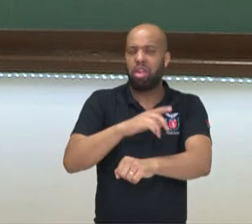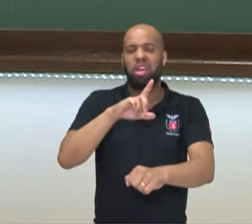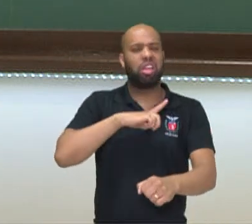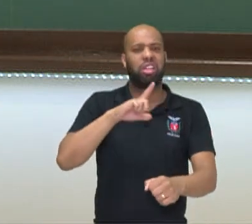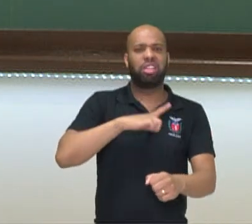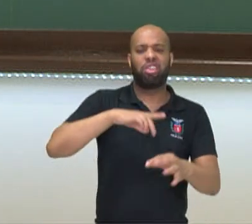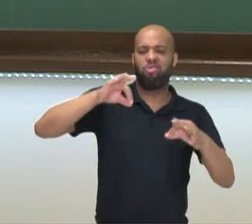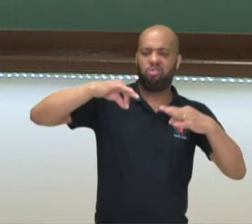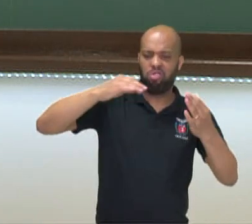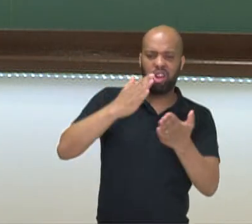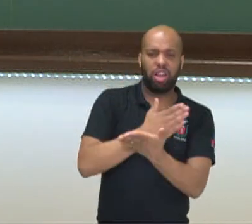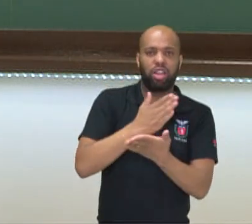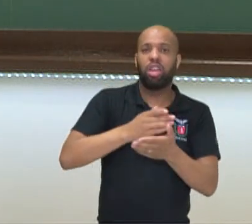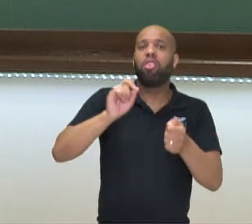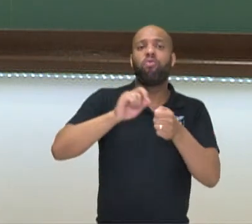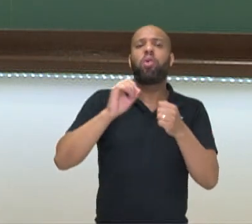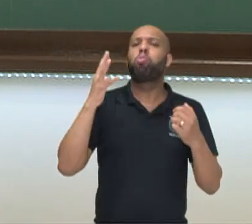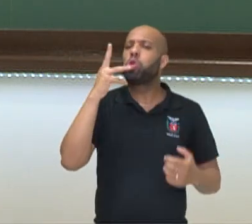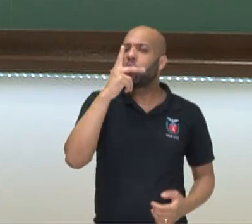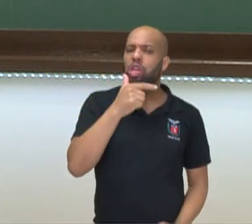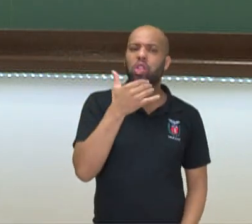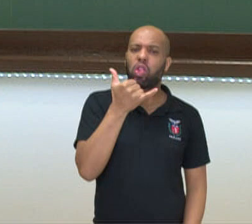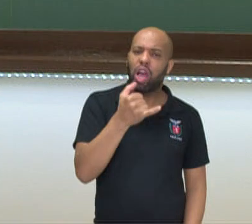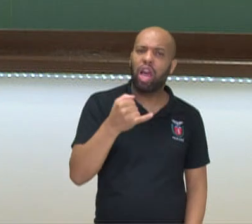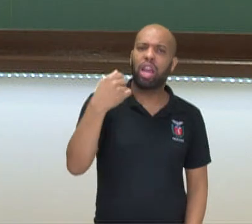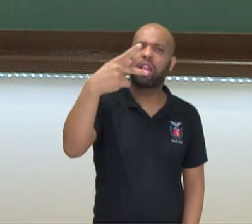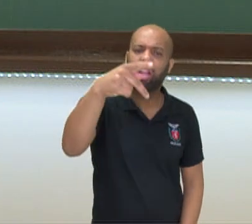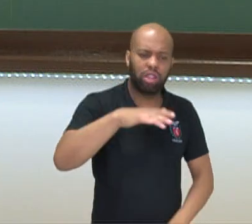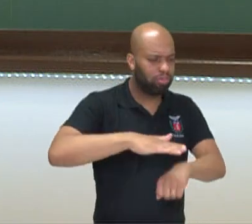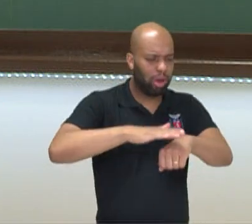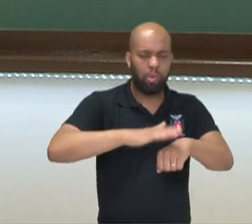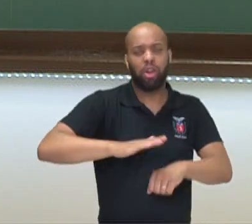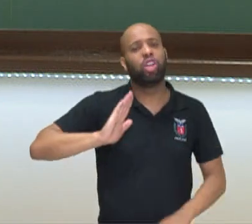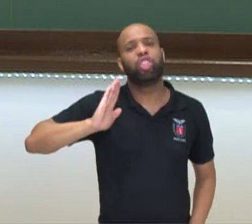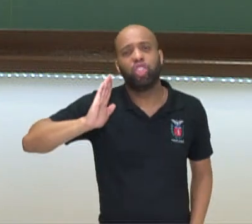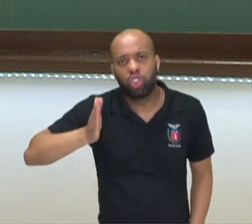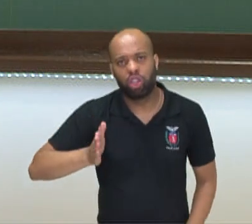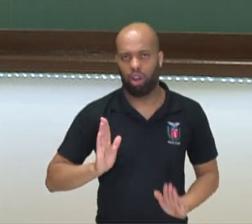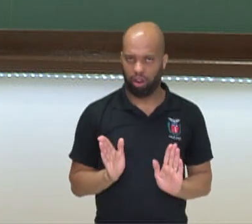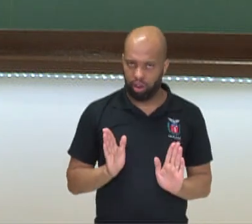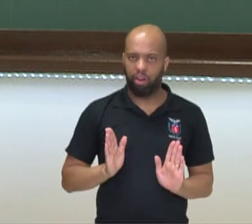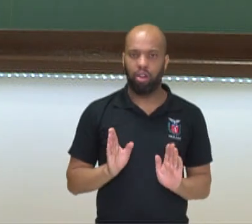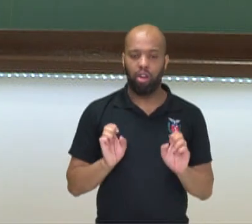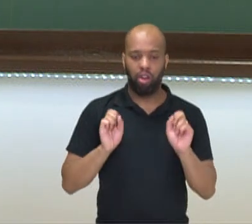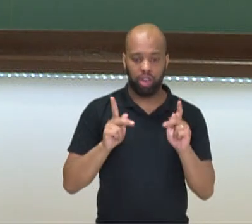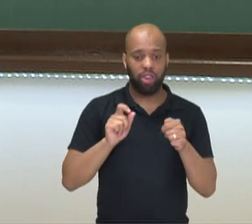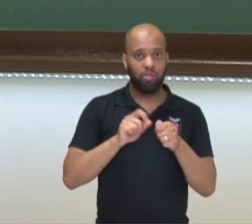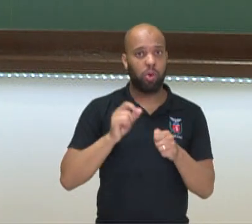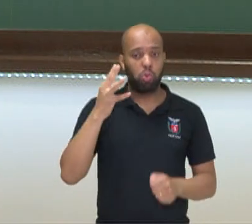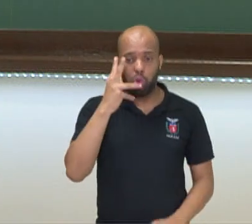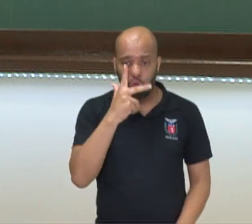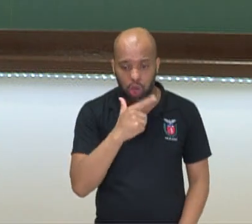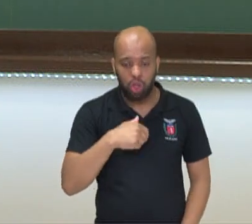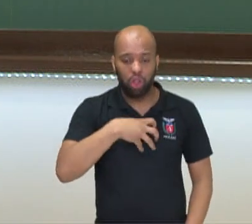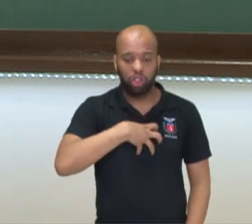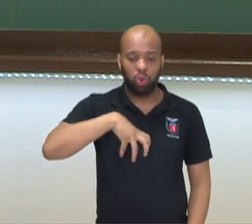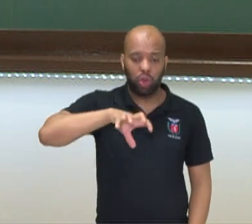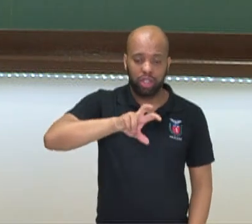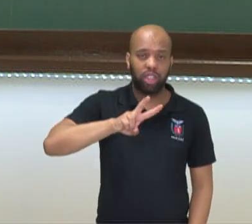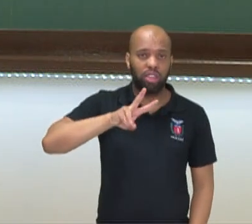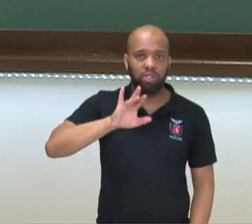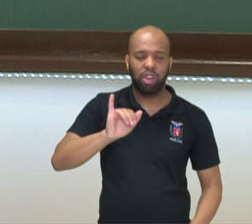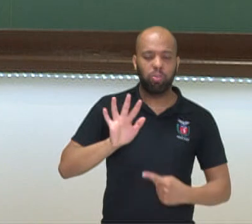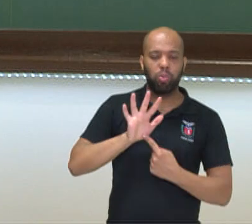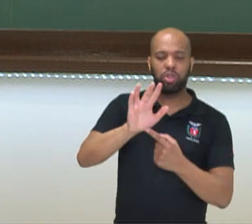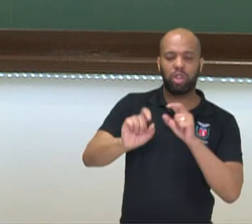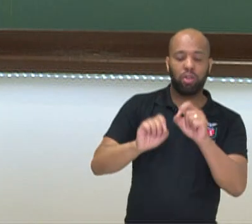caderno. Faz aí um cartaz bonitinho com as canetas que você tem, com o material que você tem, né? E capriche para você demonstrar aquilo que